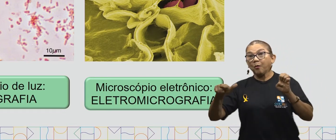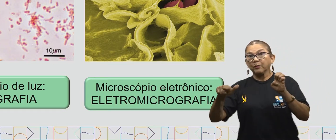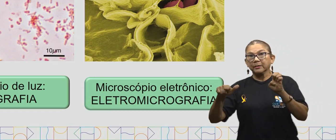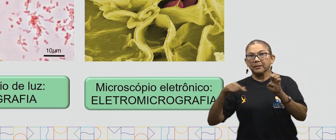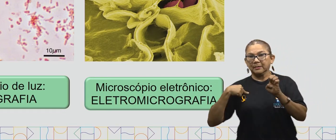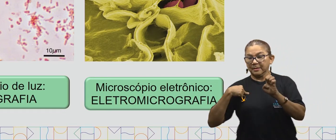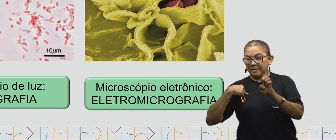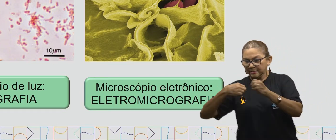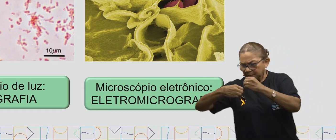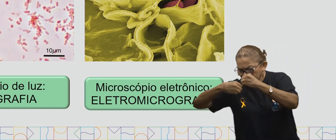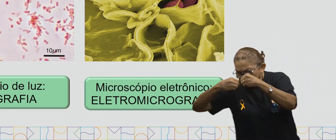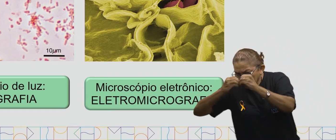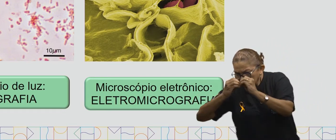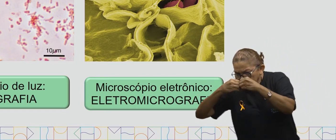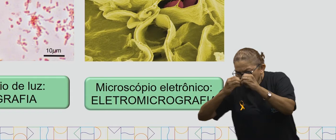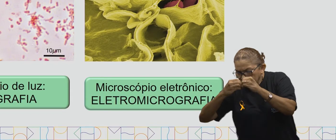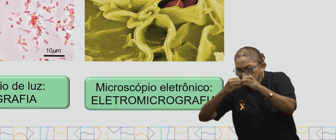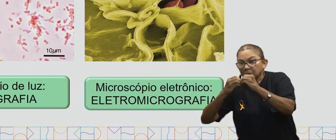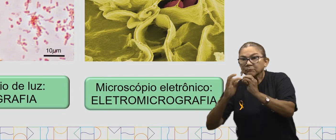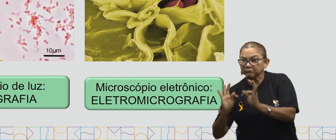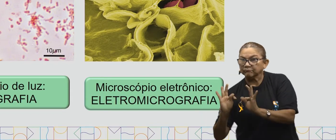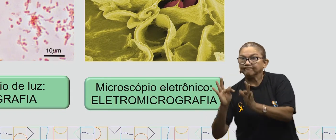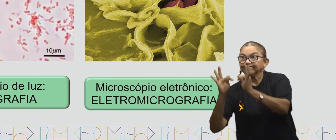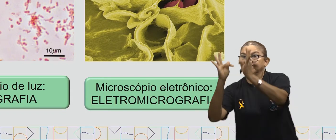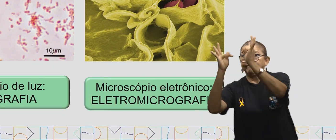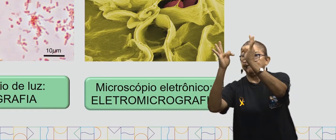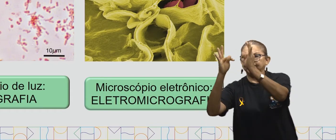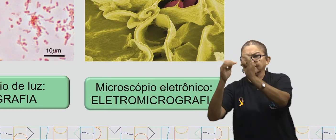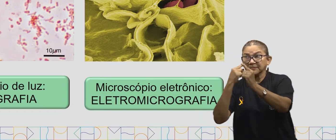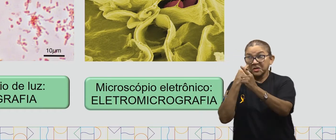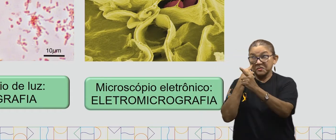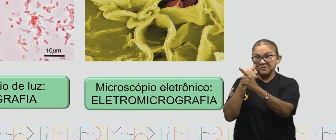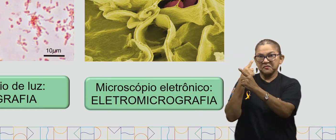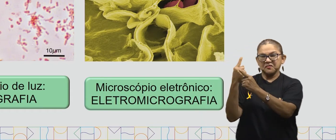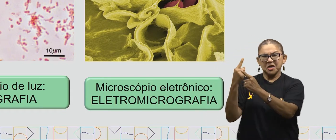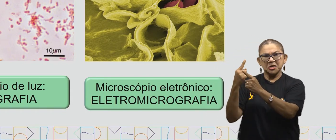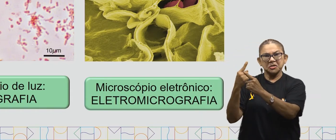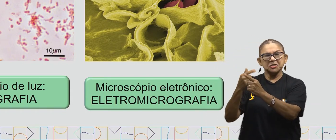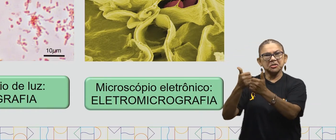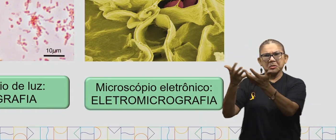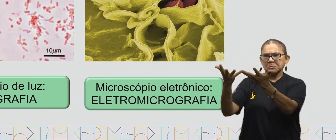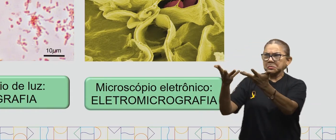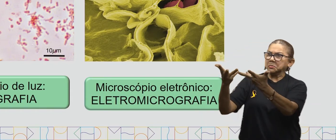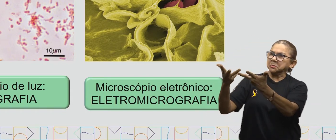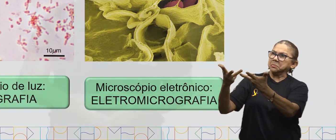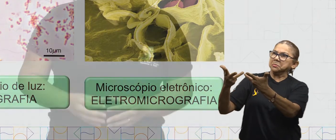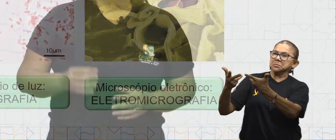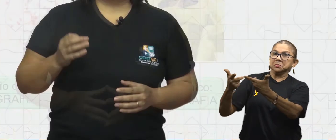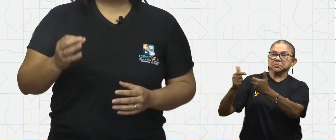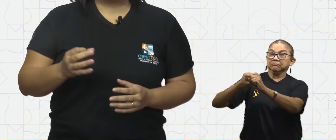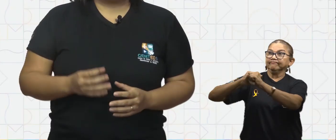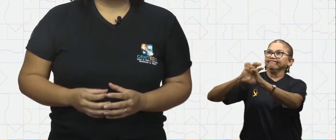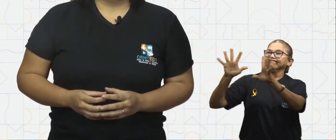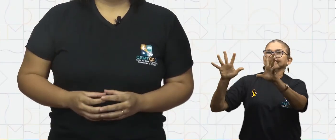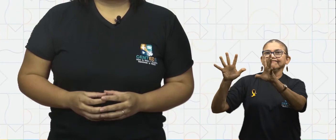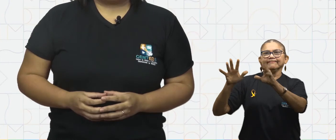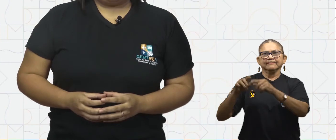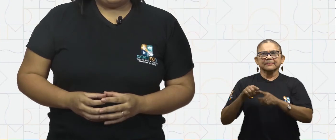eletrônico, essa fotografia do lado direito. Olhe só a diferença.